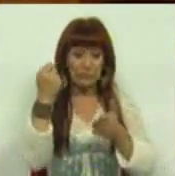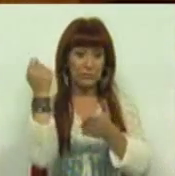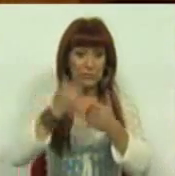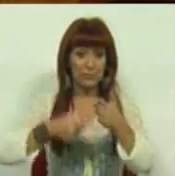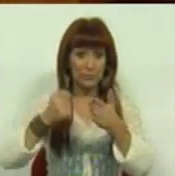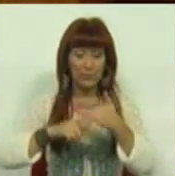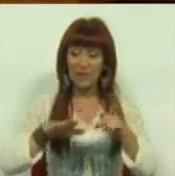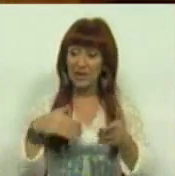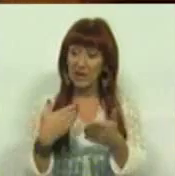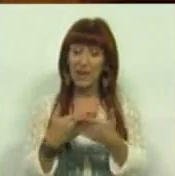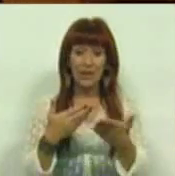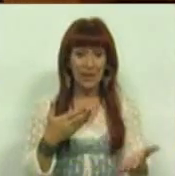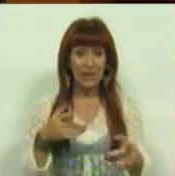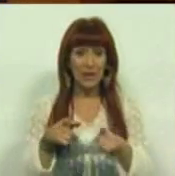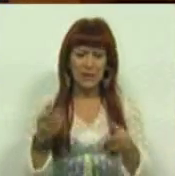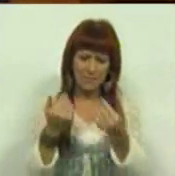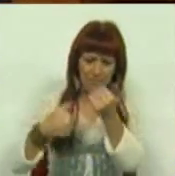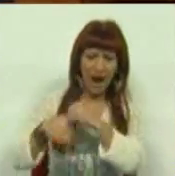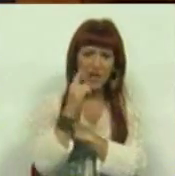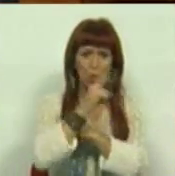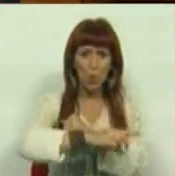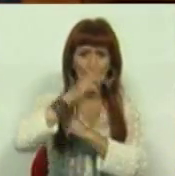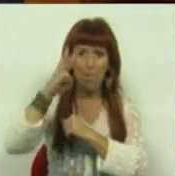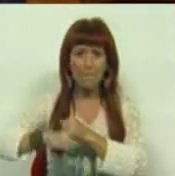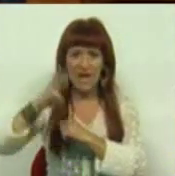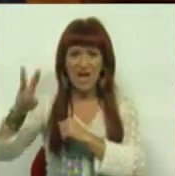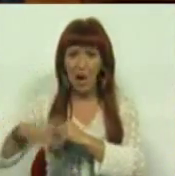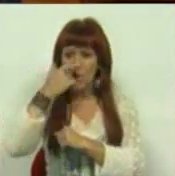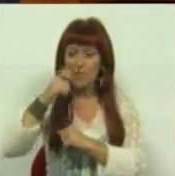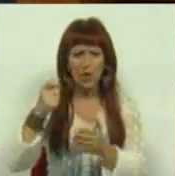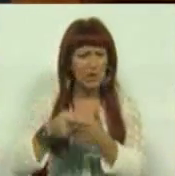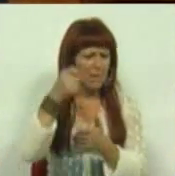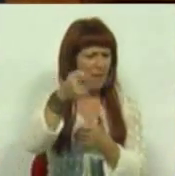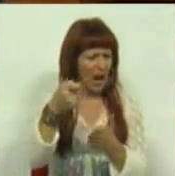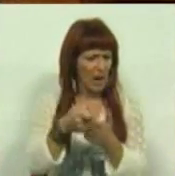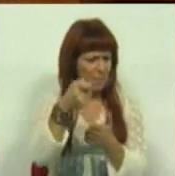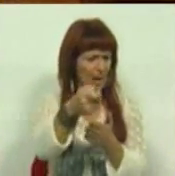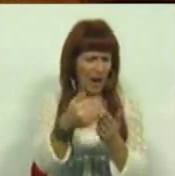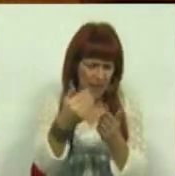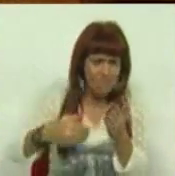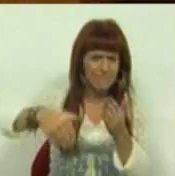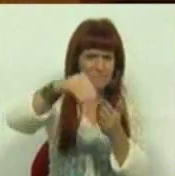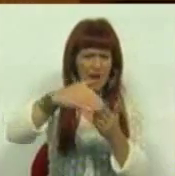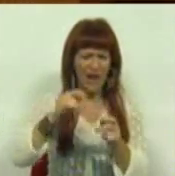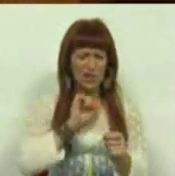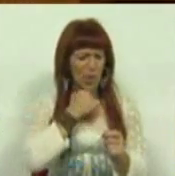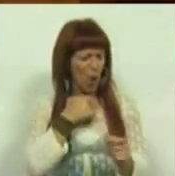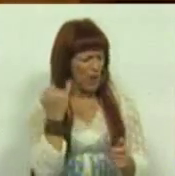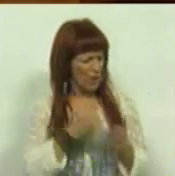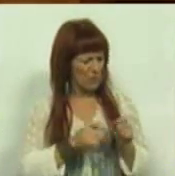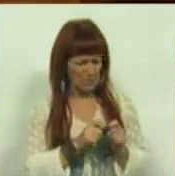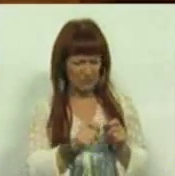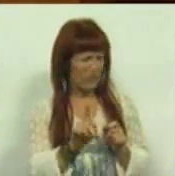contributivos que a levou a colocar mais de 1 milhão de pessoas a pagar mais do que define o Código